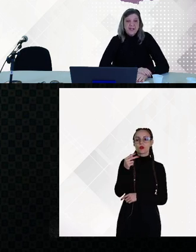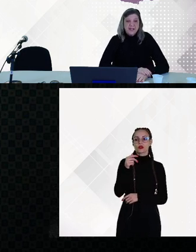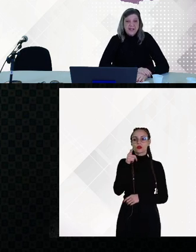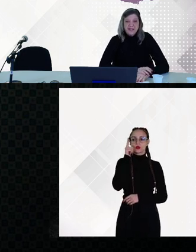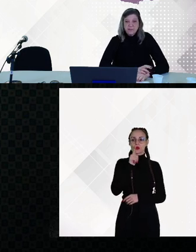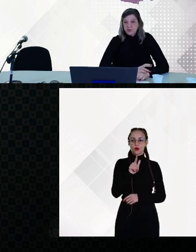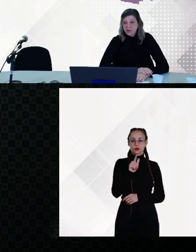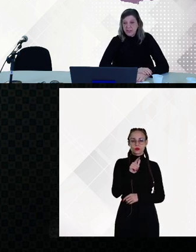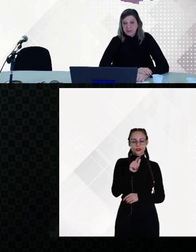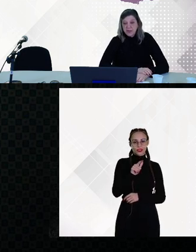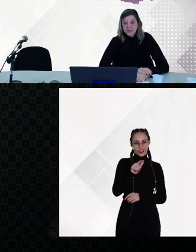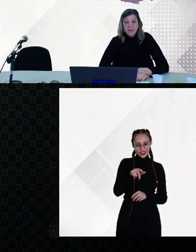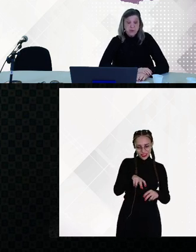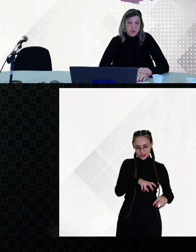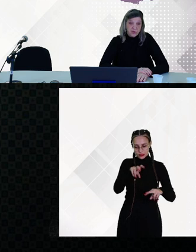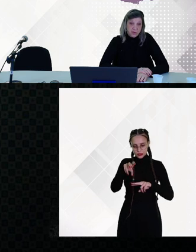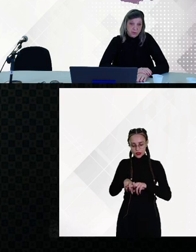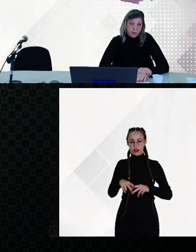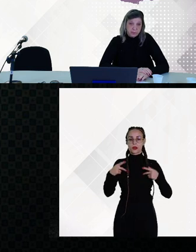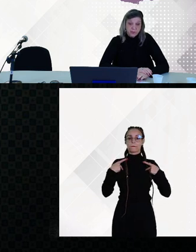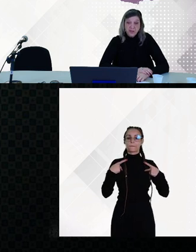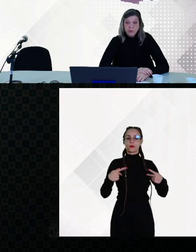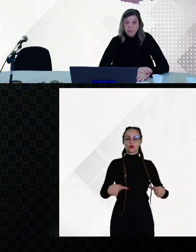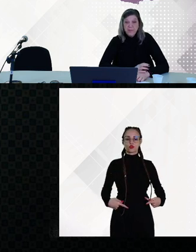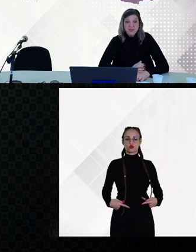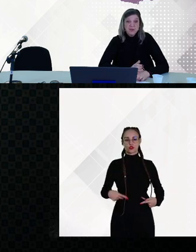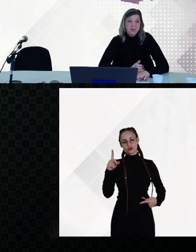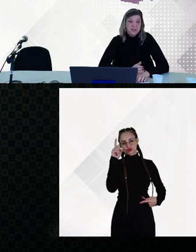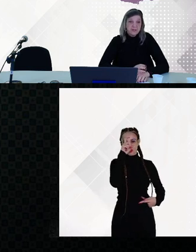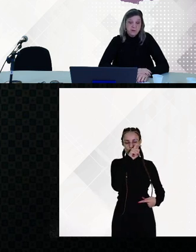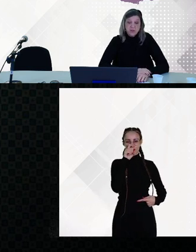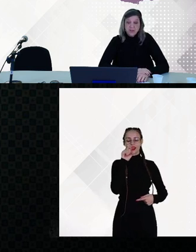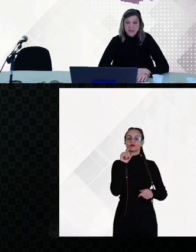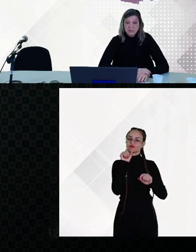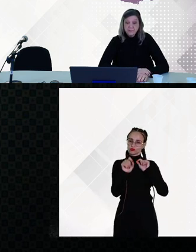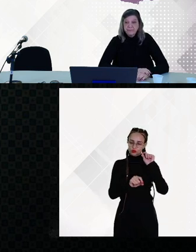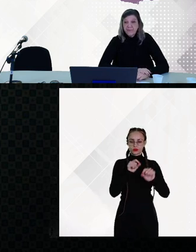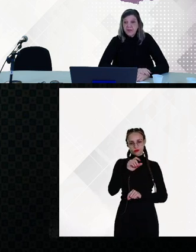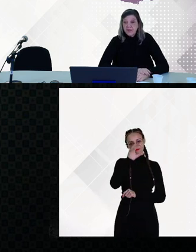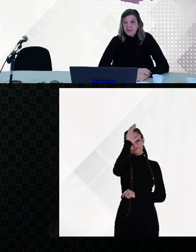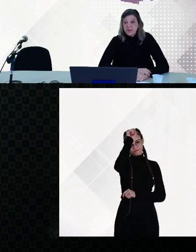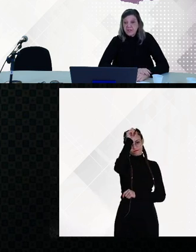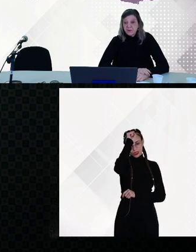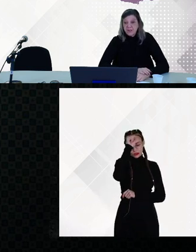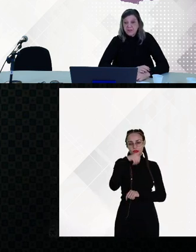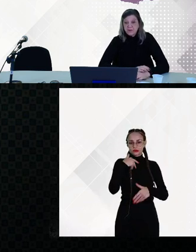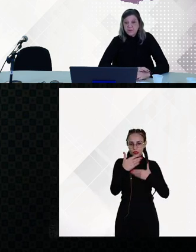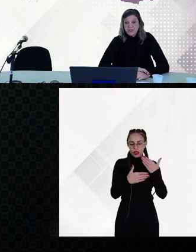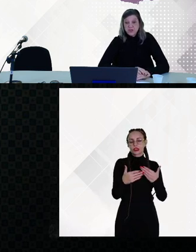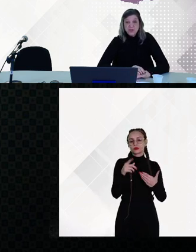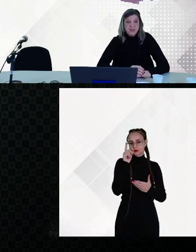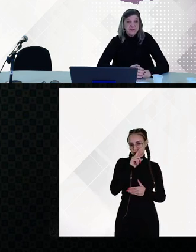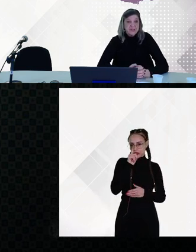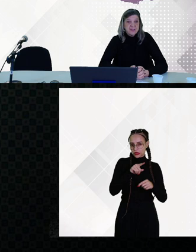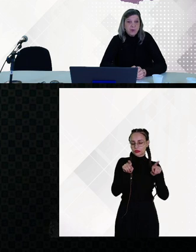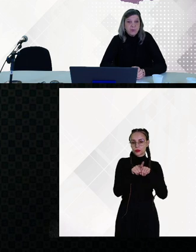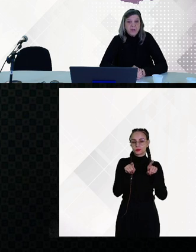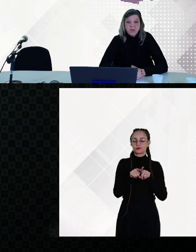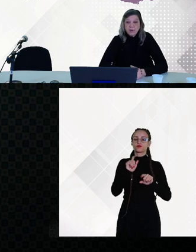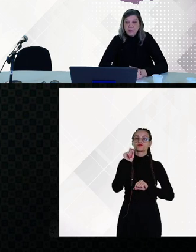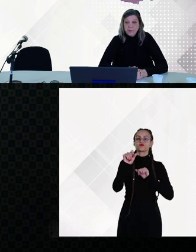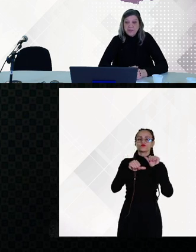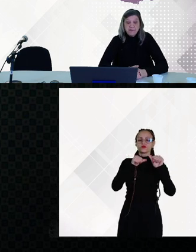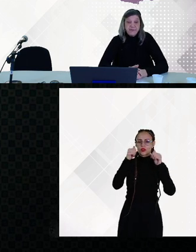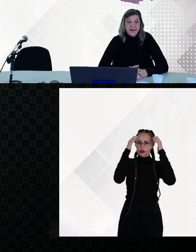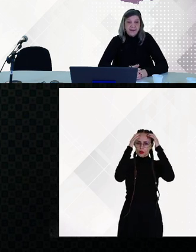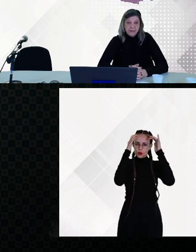para carteira, tem uma dificuldade de manter a postura do corpo, o que compromete toda a questão do aprendizado. Já as alterações cognitivas, então,